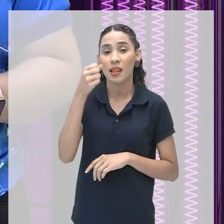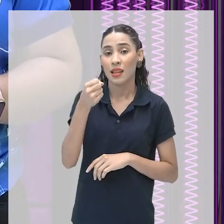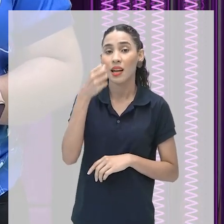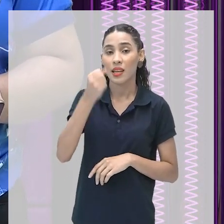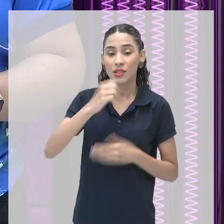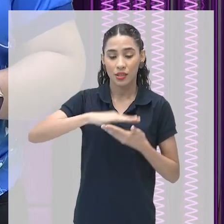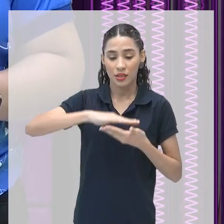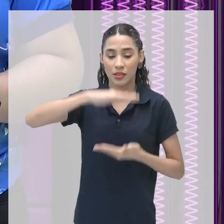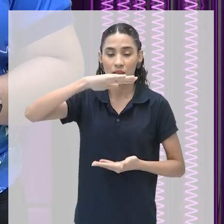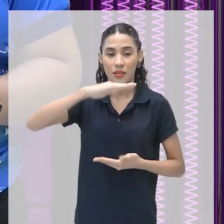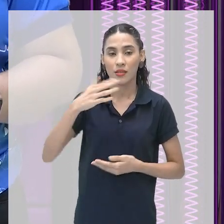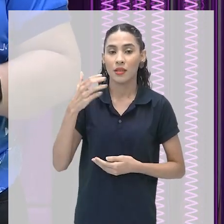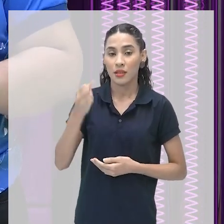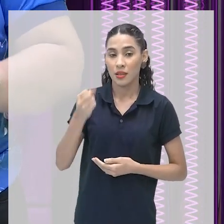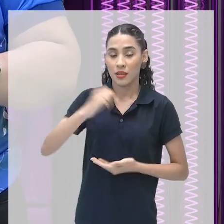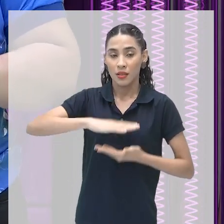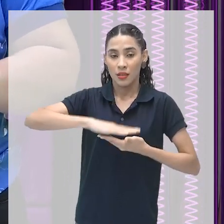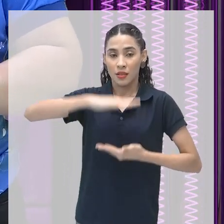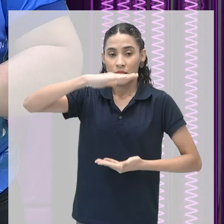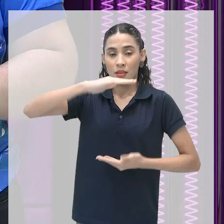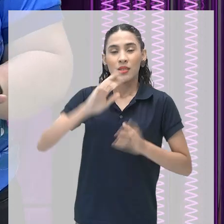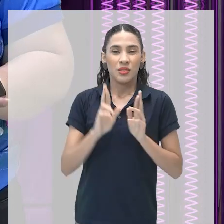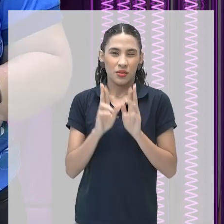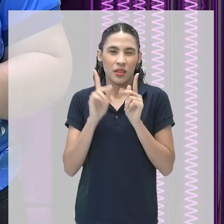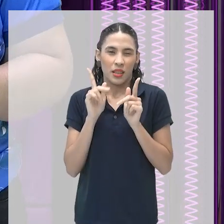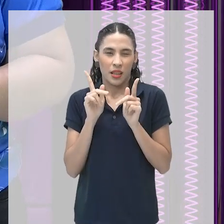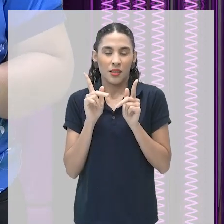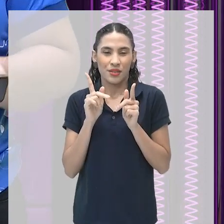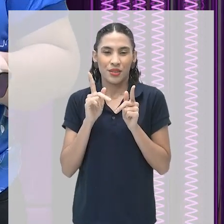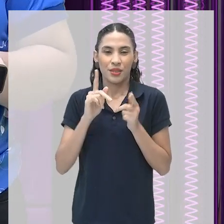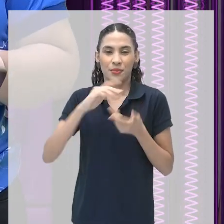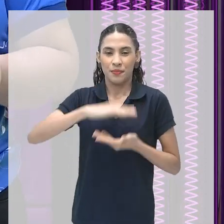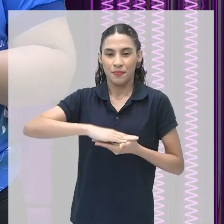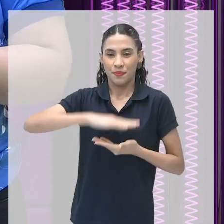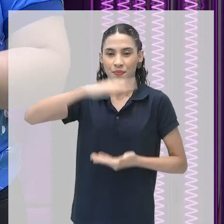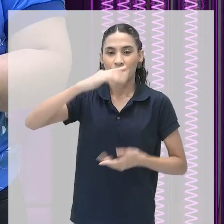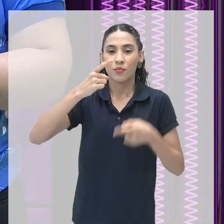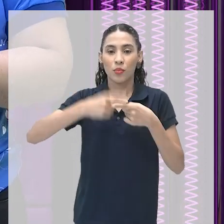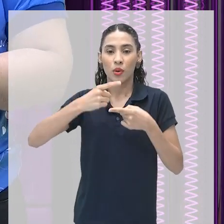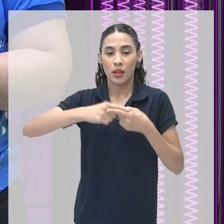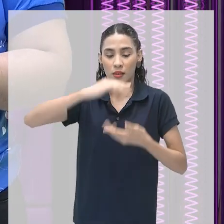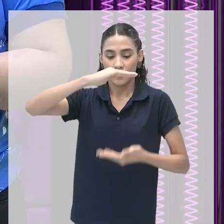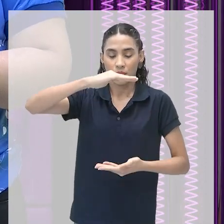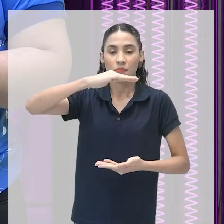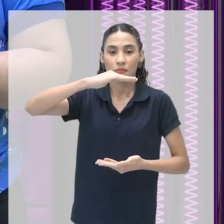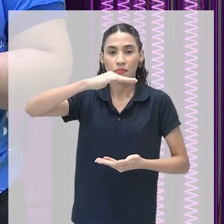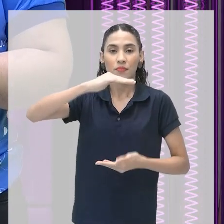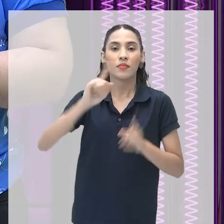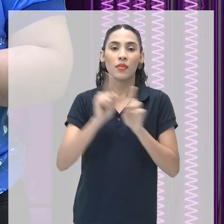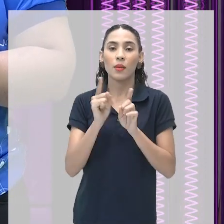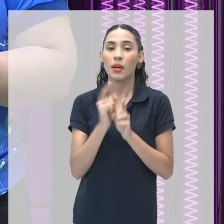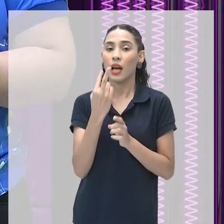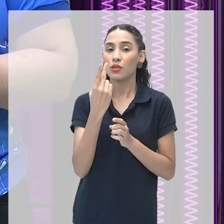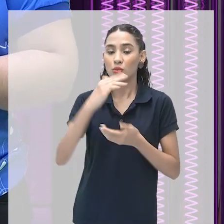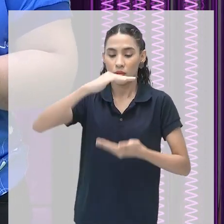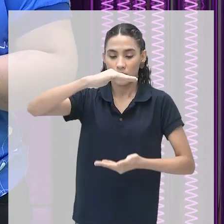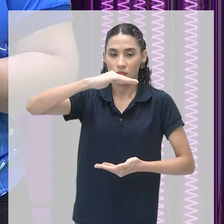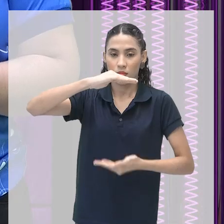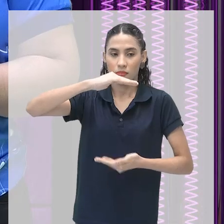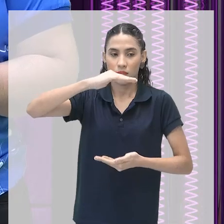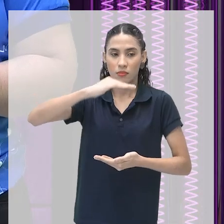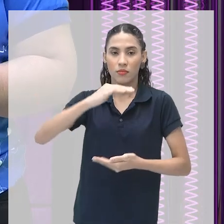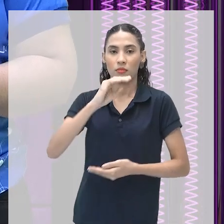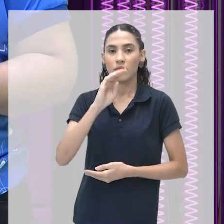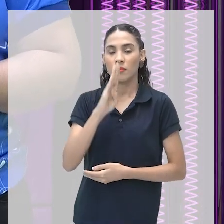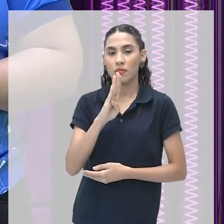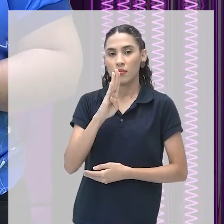de leite, né? Essa caixa de leite é um pouco diferente da nossa, né? Porque a nossa, também tem as 2 bases retangulares,